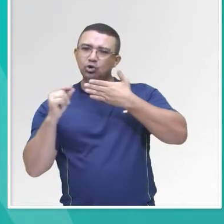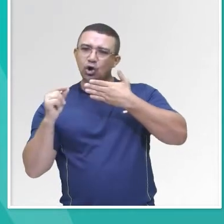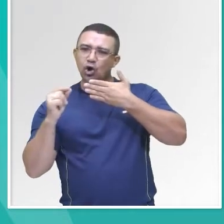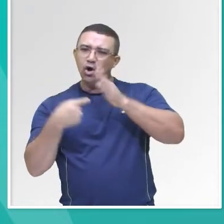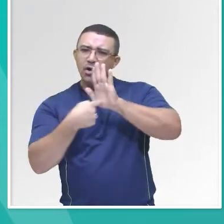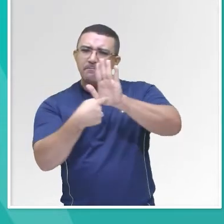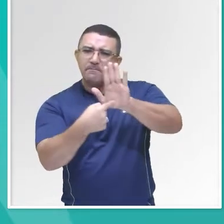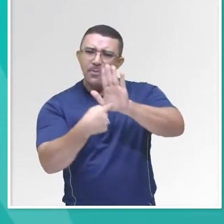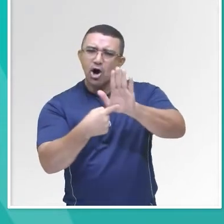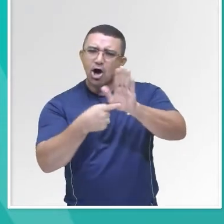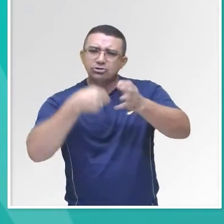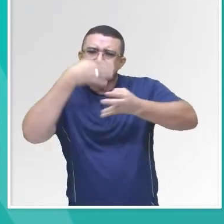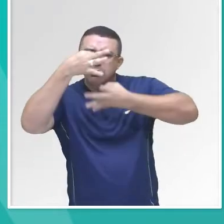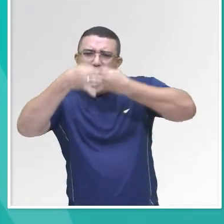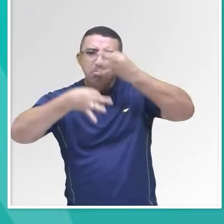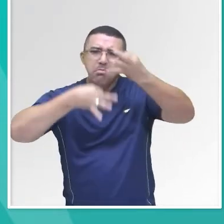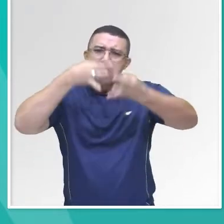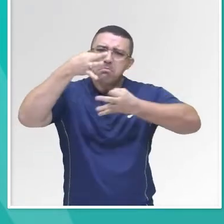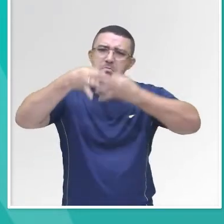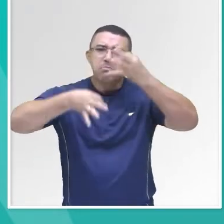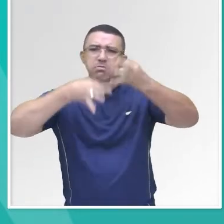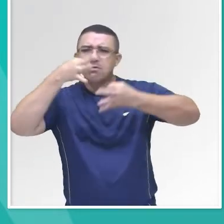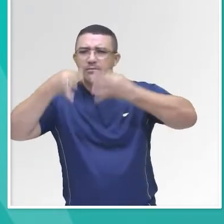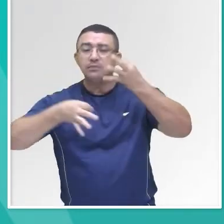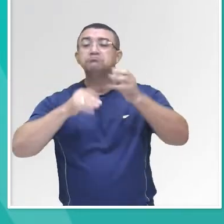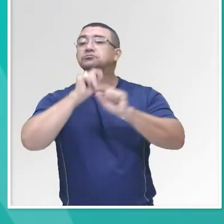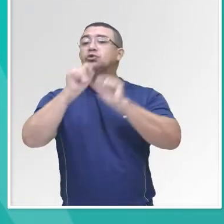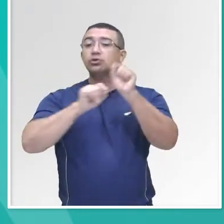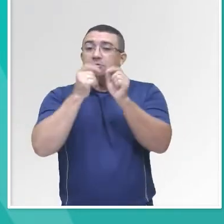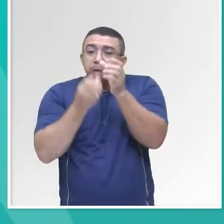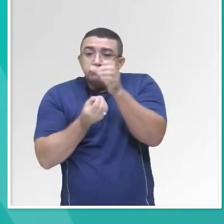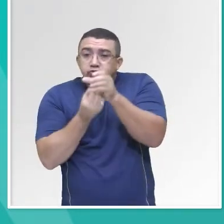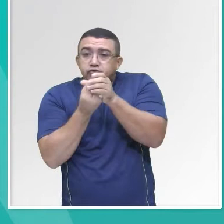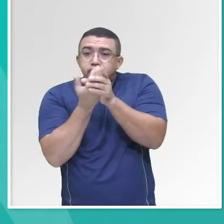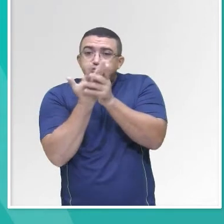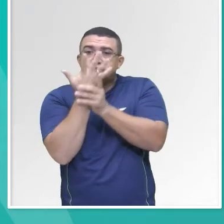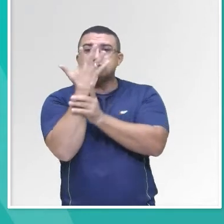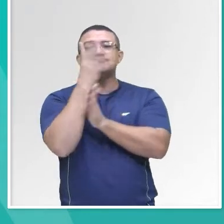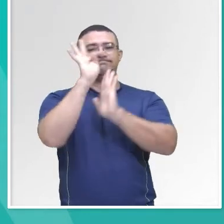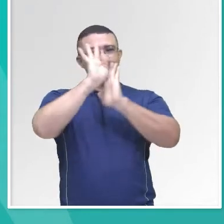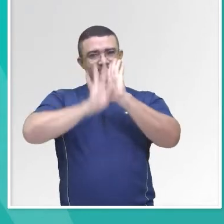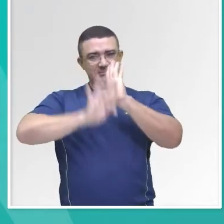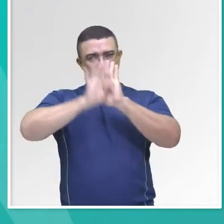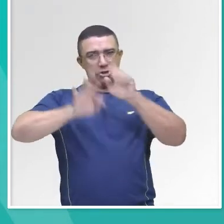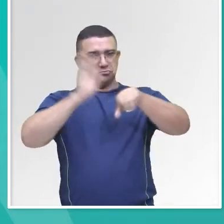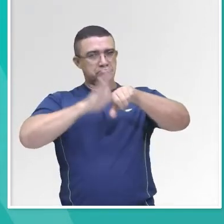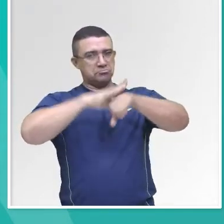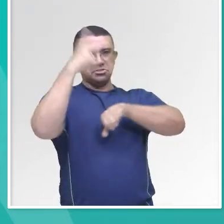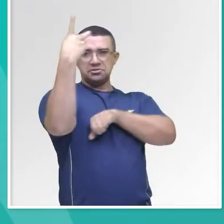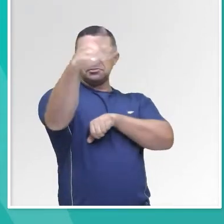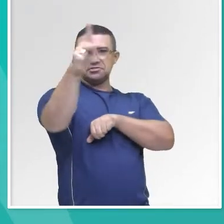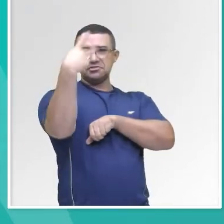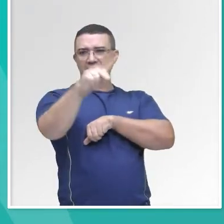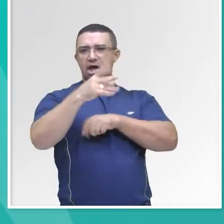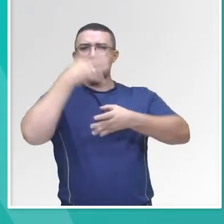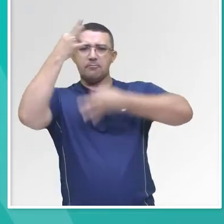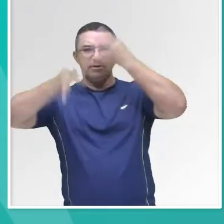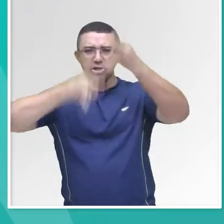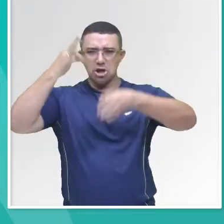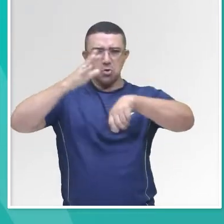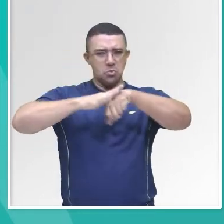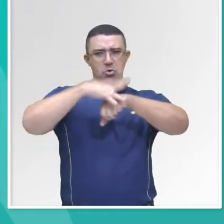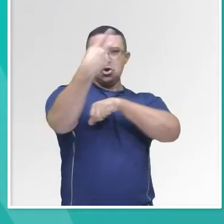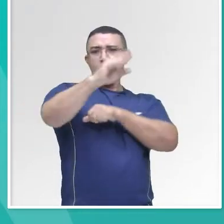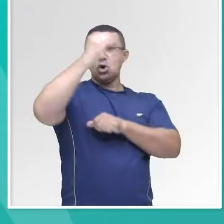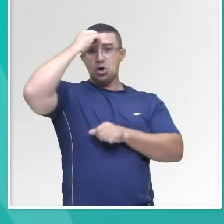cima desse questionamento aqui, para formar o texto dele, a opinião, o ponto de vista, o conhecimento,